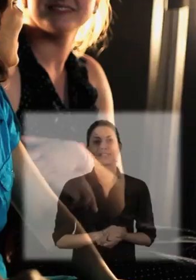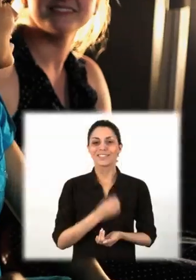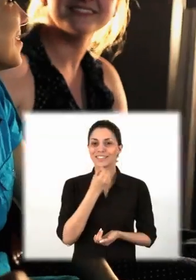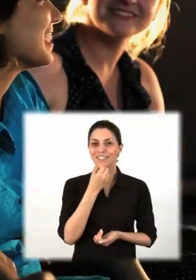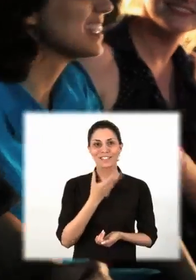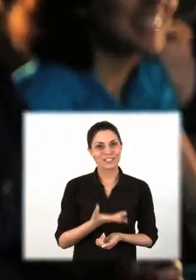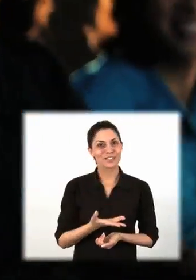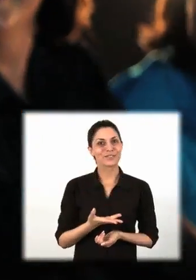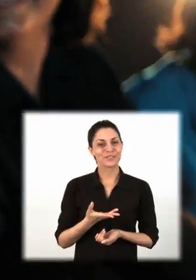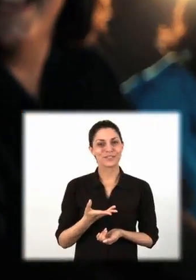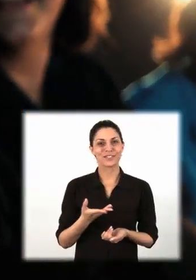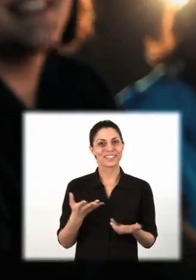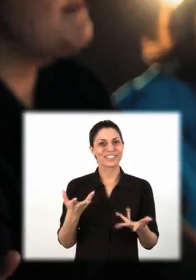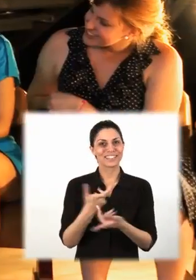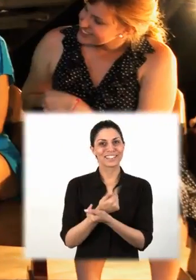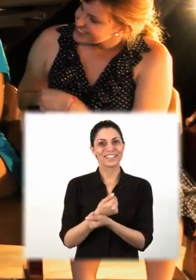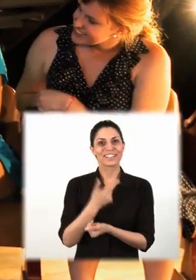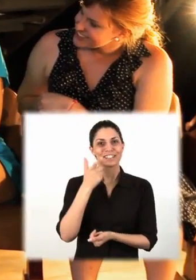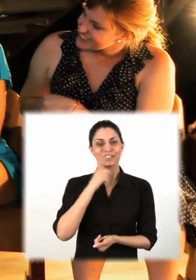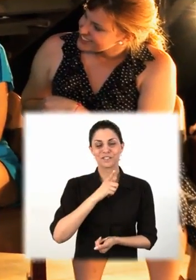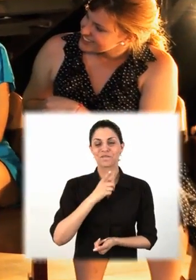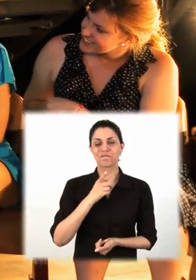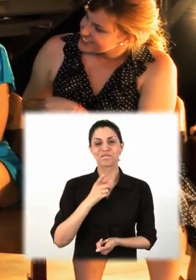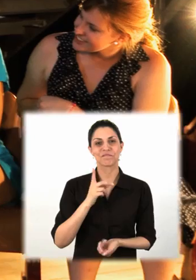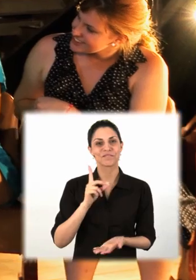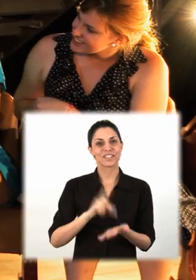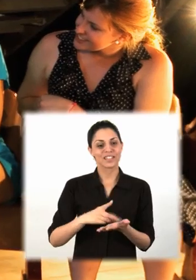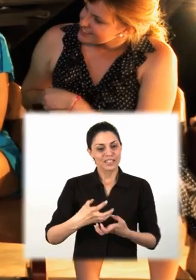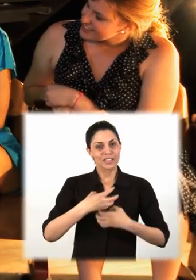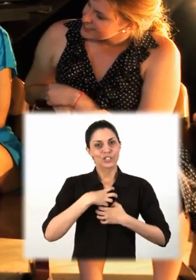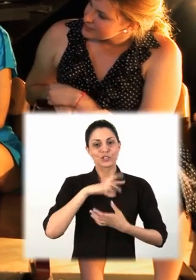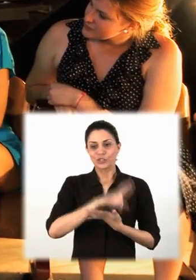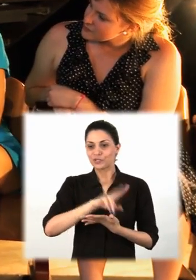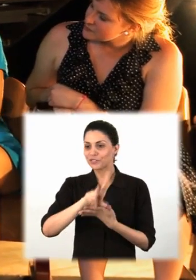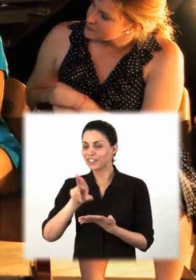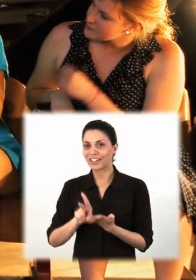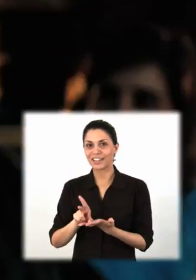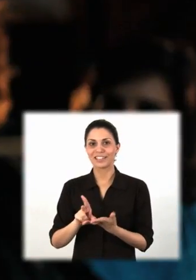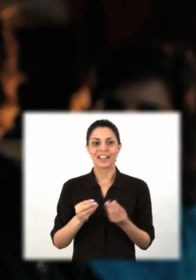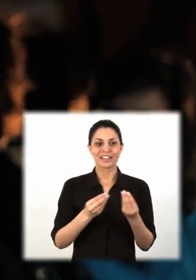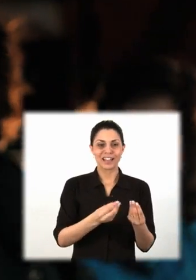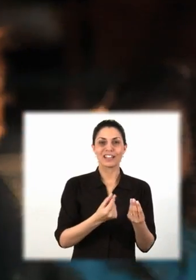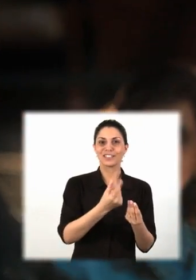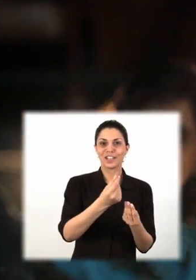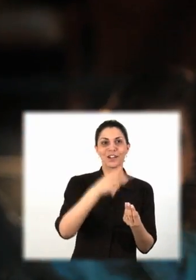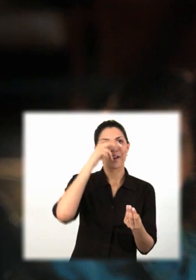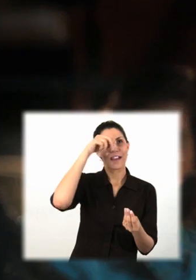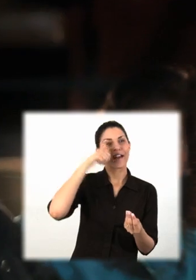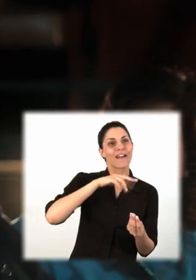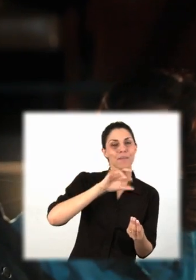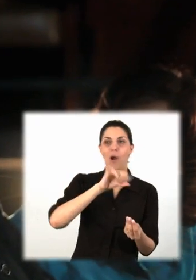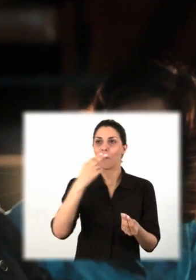Uma galera jovem e talentosa, né? Você também. A ideia de vocês é muito boa, né? Porque traz aí